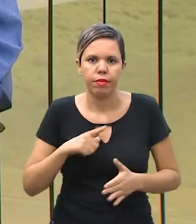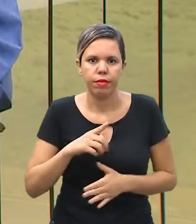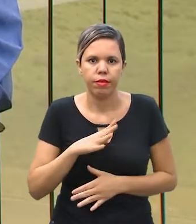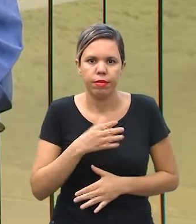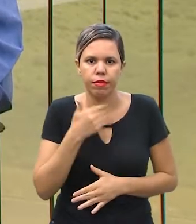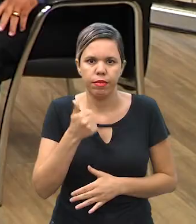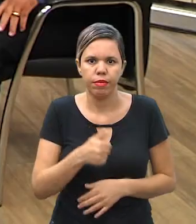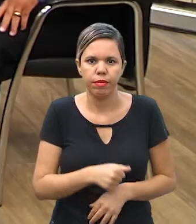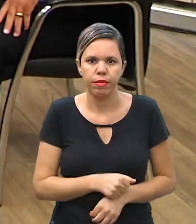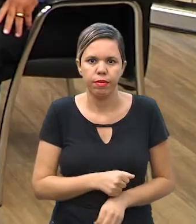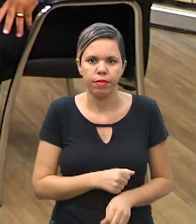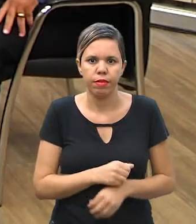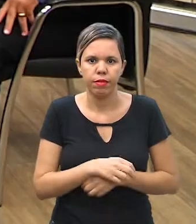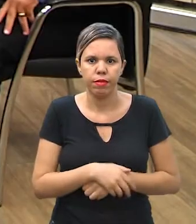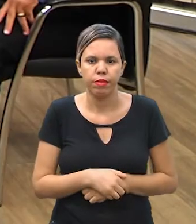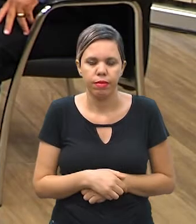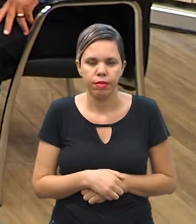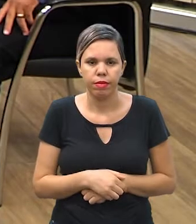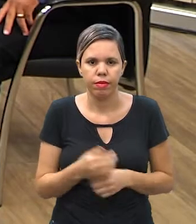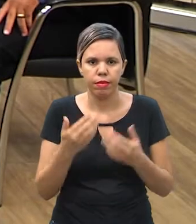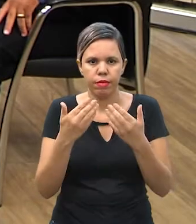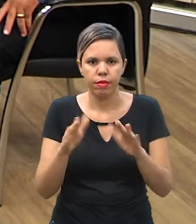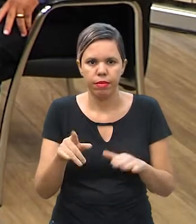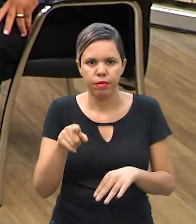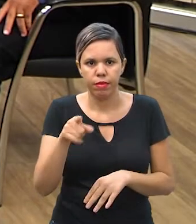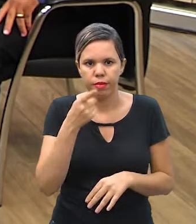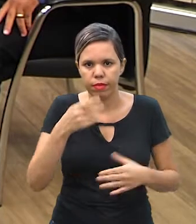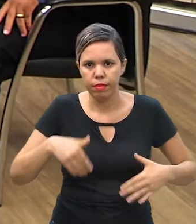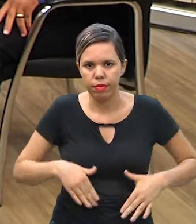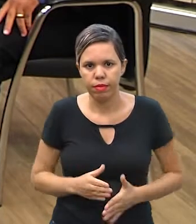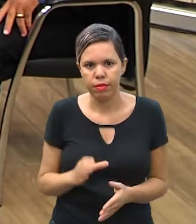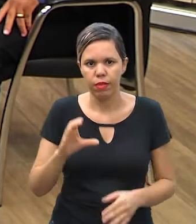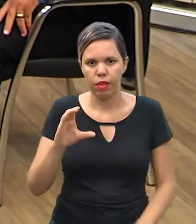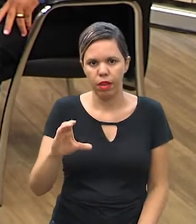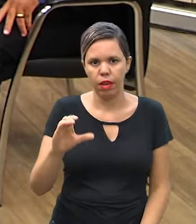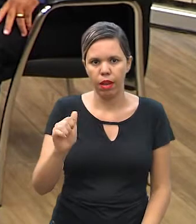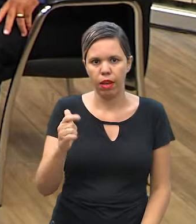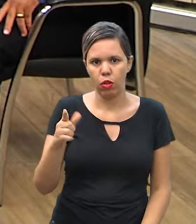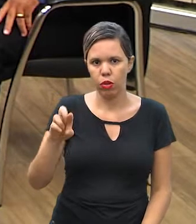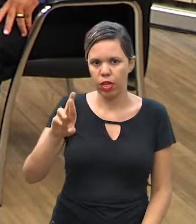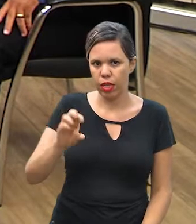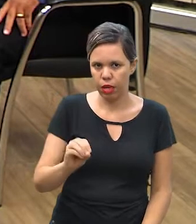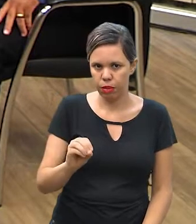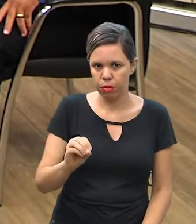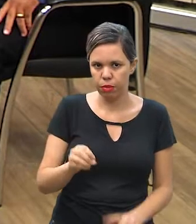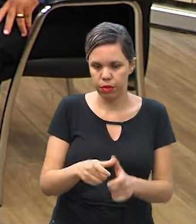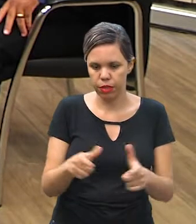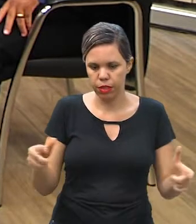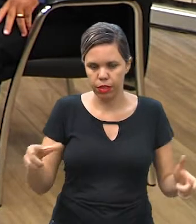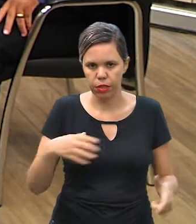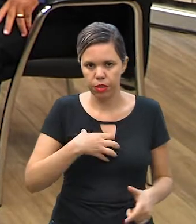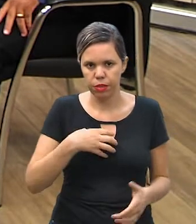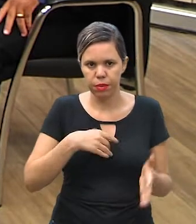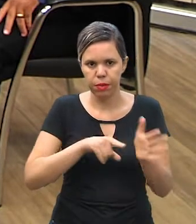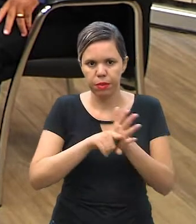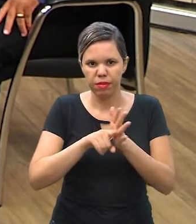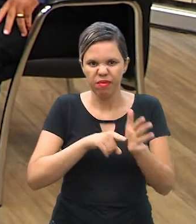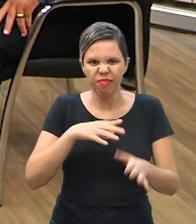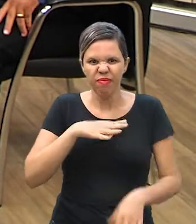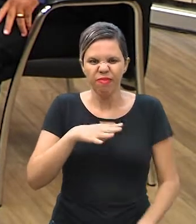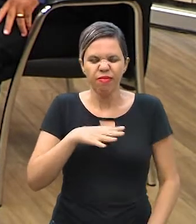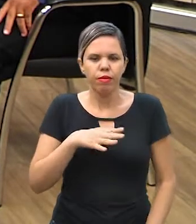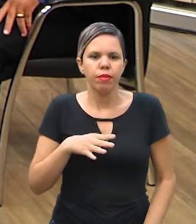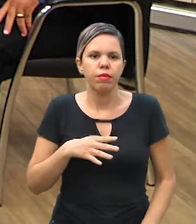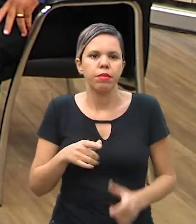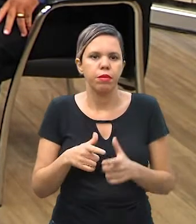cidade cada vez melhor. Na minha abertura eu falei que você nasceu em Caldeirão Grande, na Bahia, e eu fui pesquisar uma cidade com